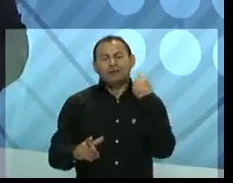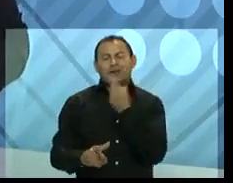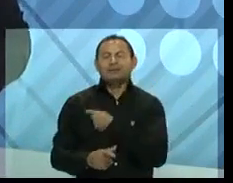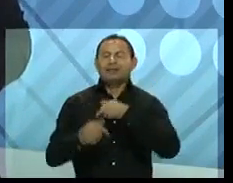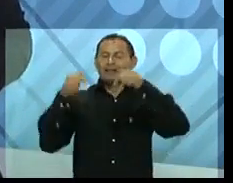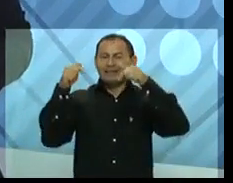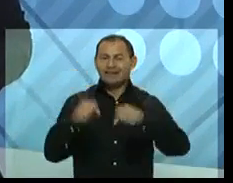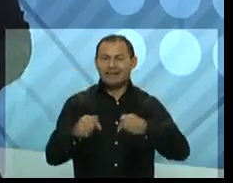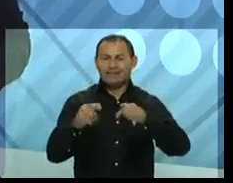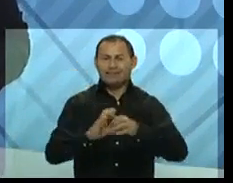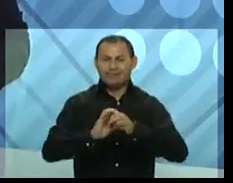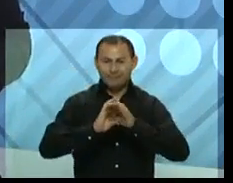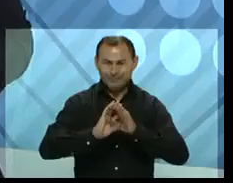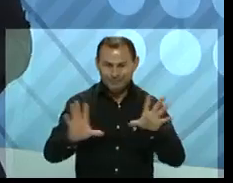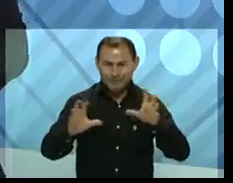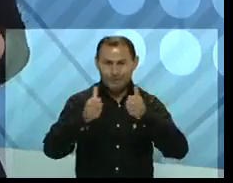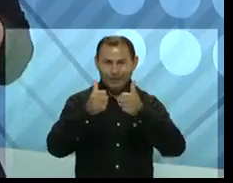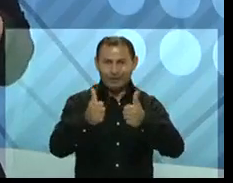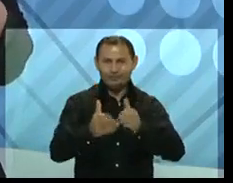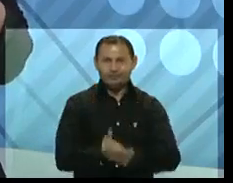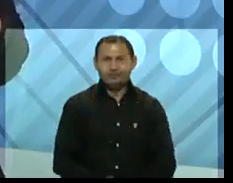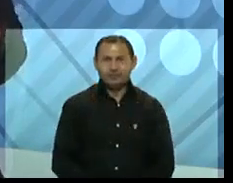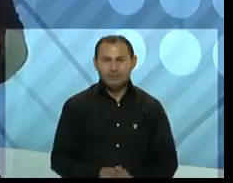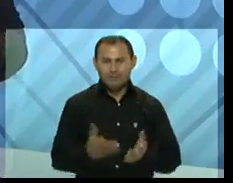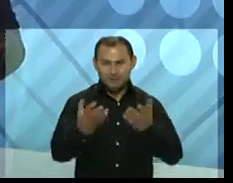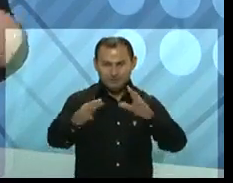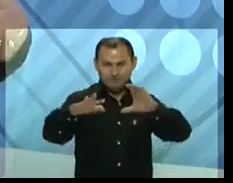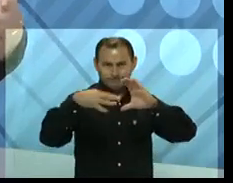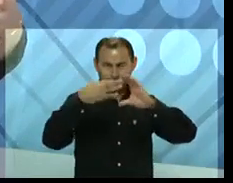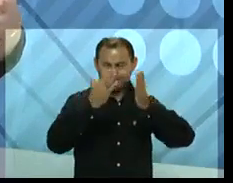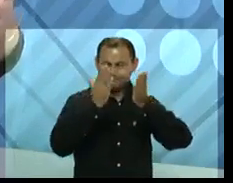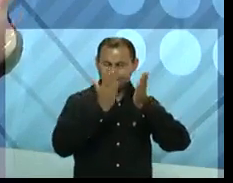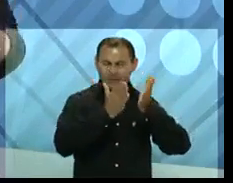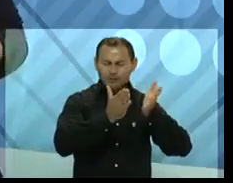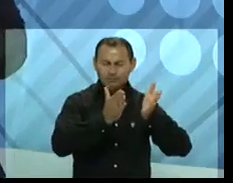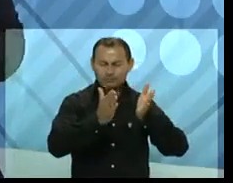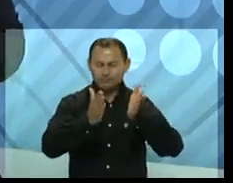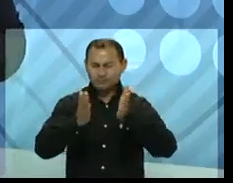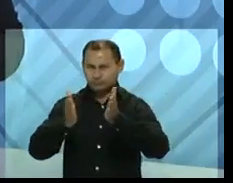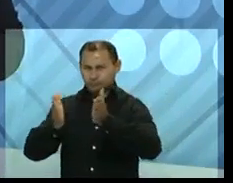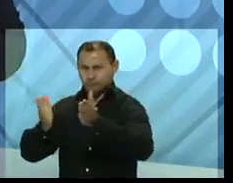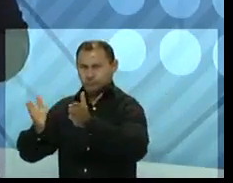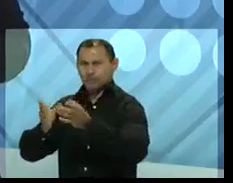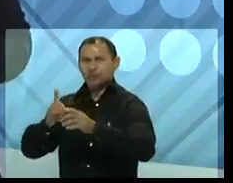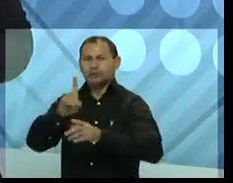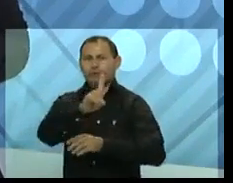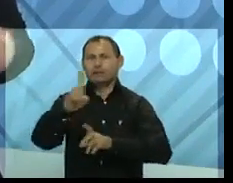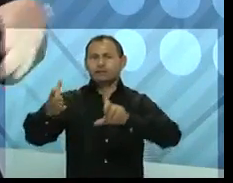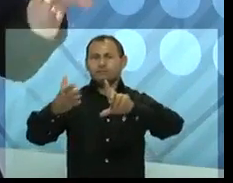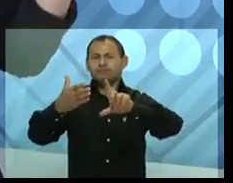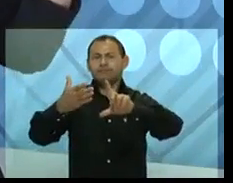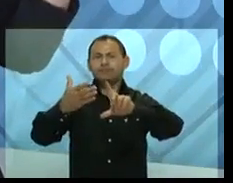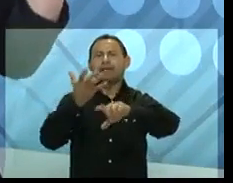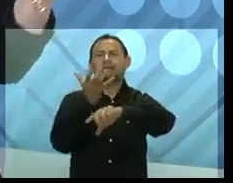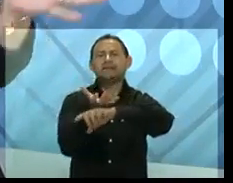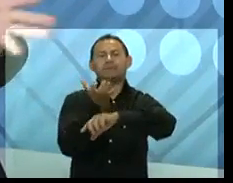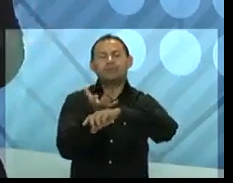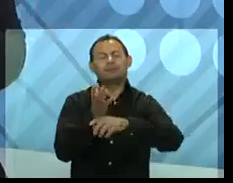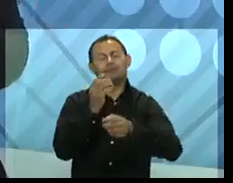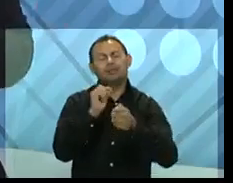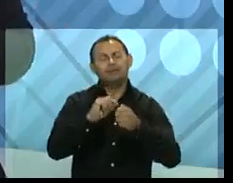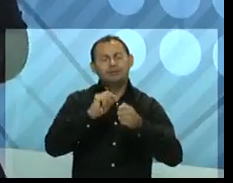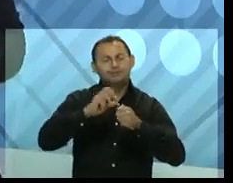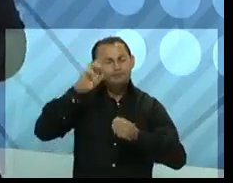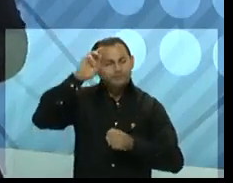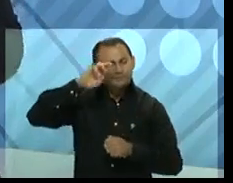estamos aqui à disposição. Então, você já veio passando alguns caminhos aí no decorrer da disciplina, onde você já fez uma